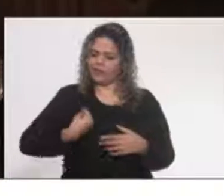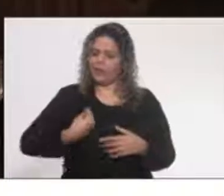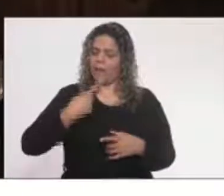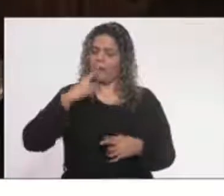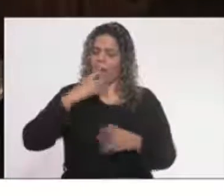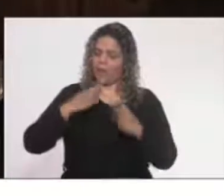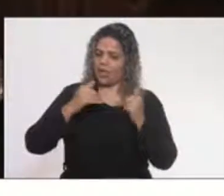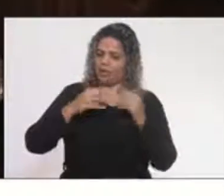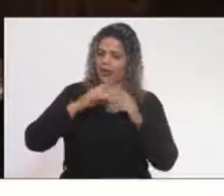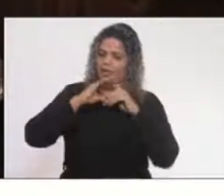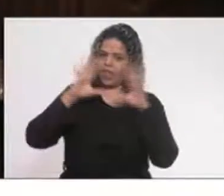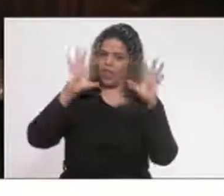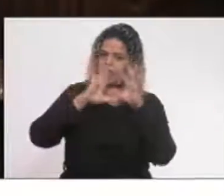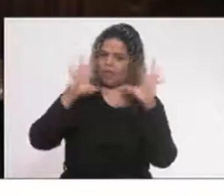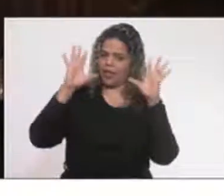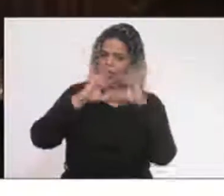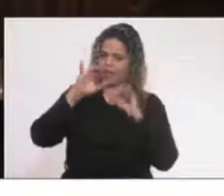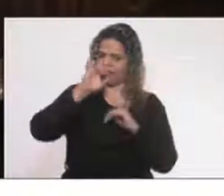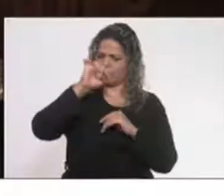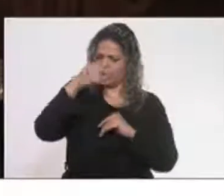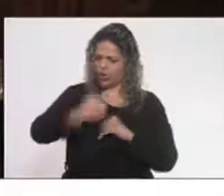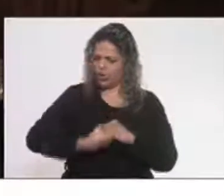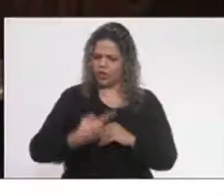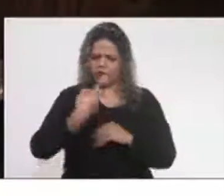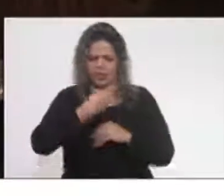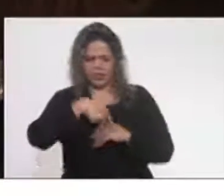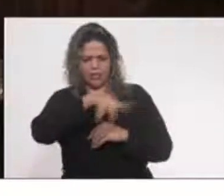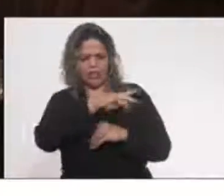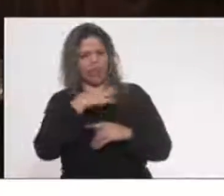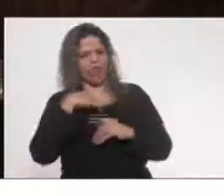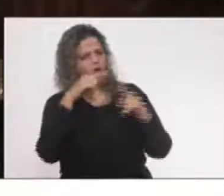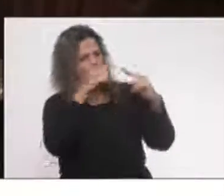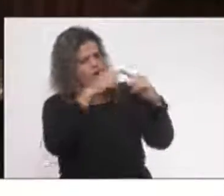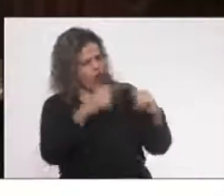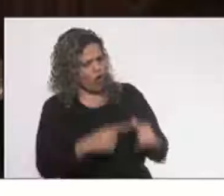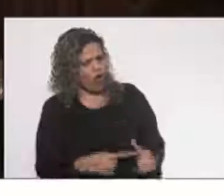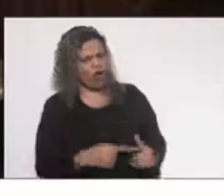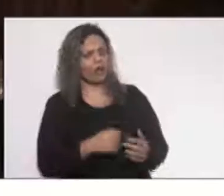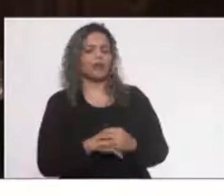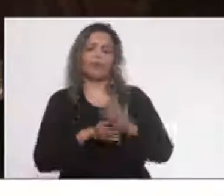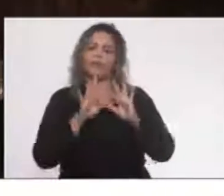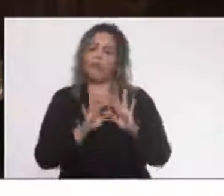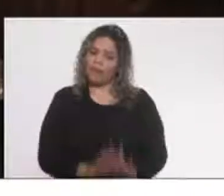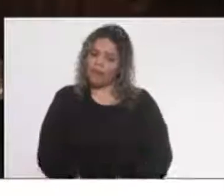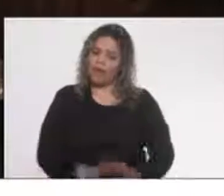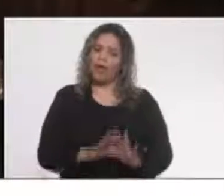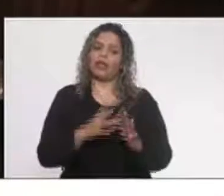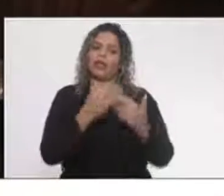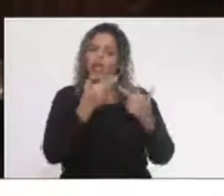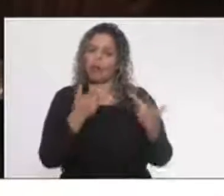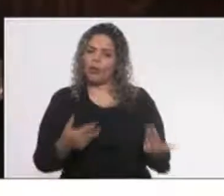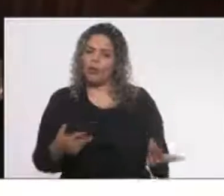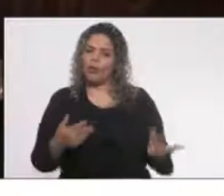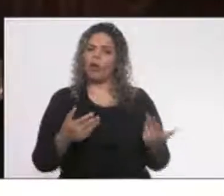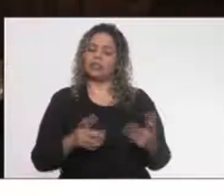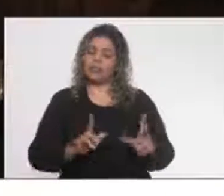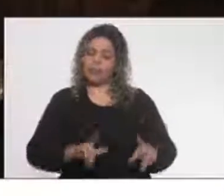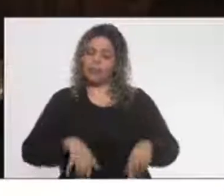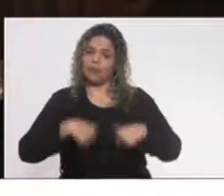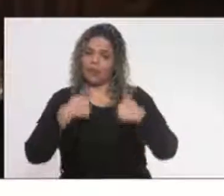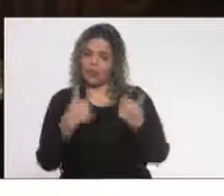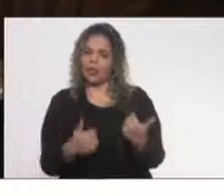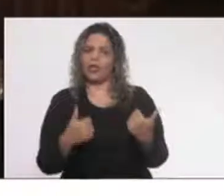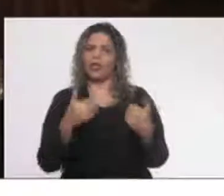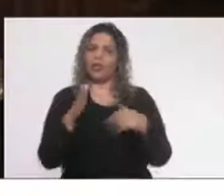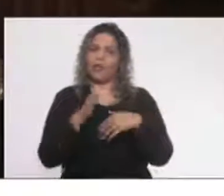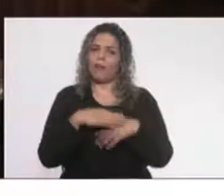liberdade para nós mesmos e para aqueles que concordam conosco, mas é uma coisa ainda melhor